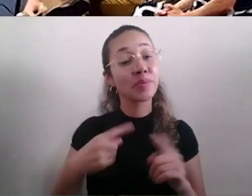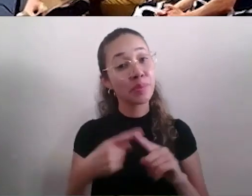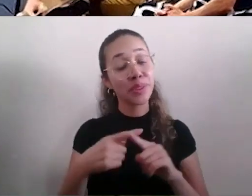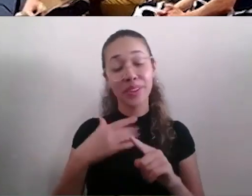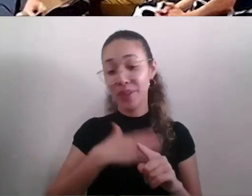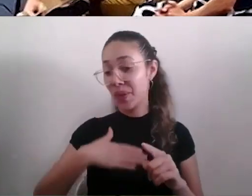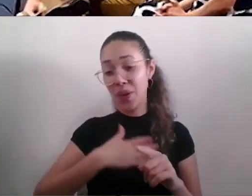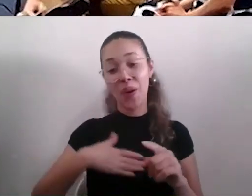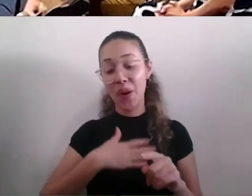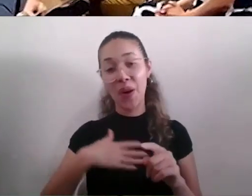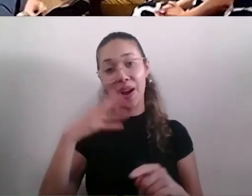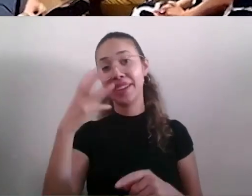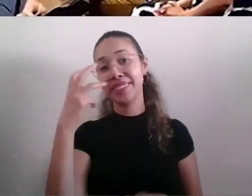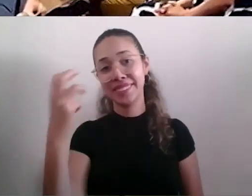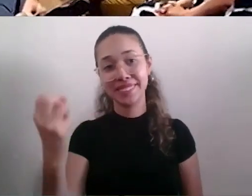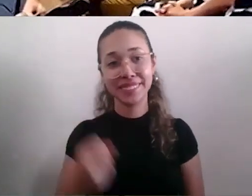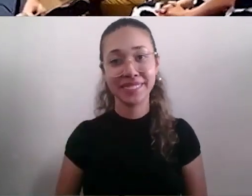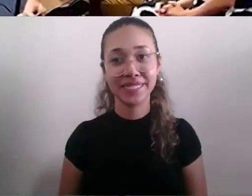enlouquecida.